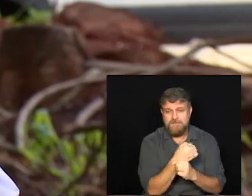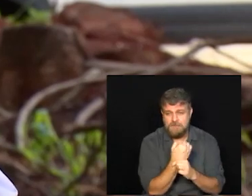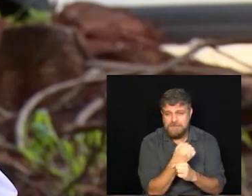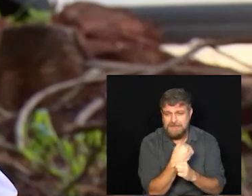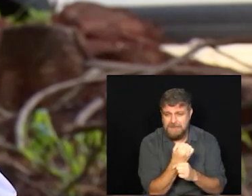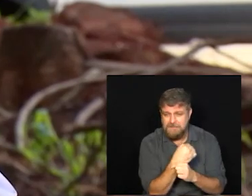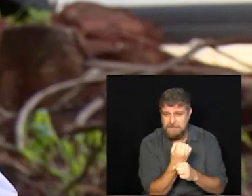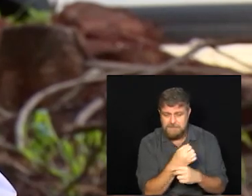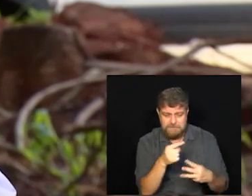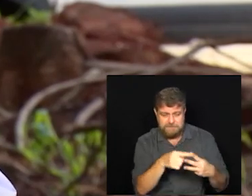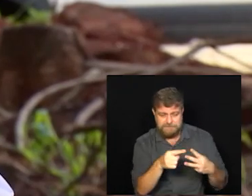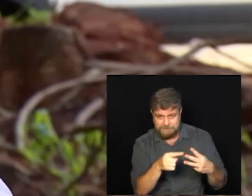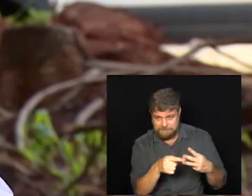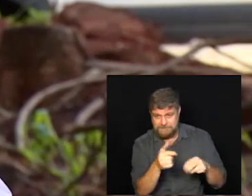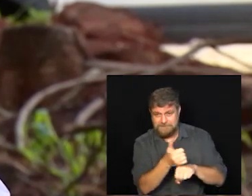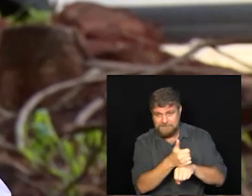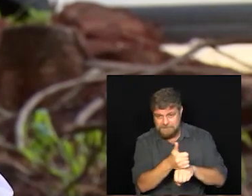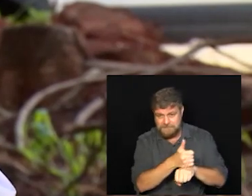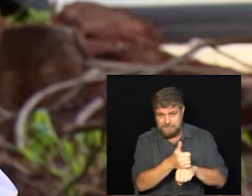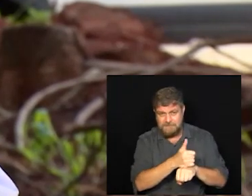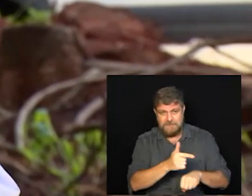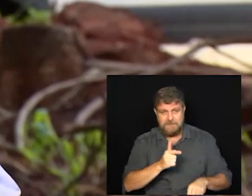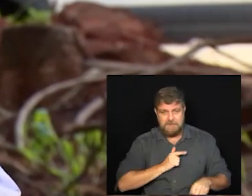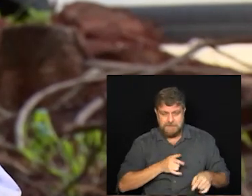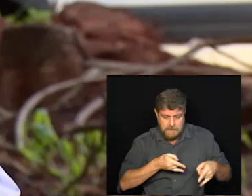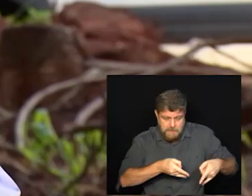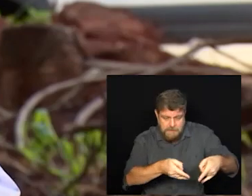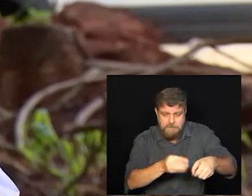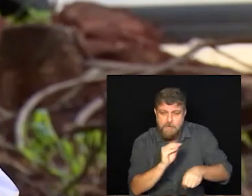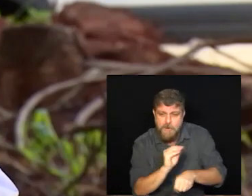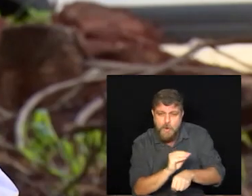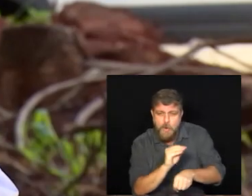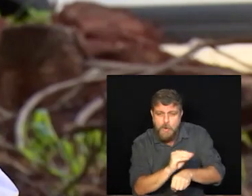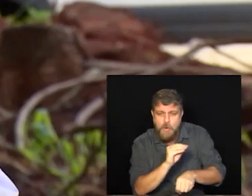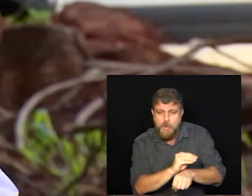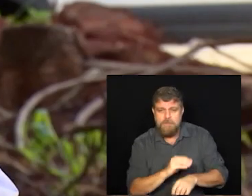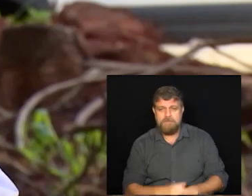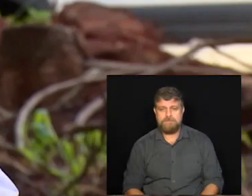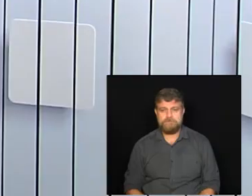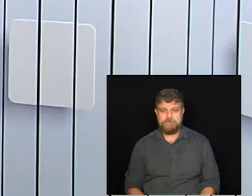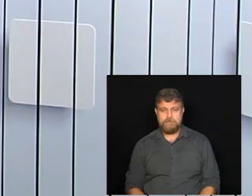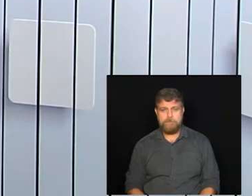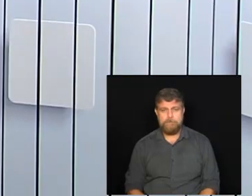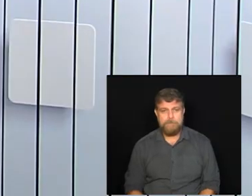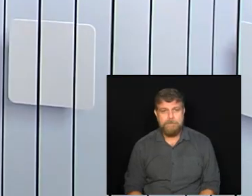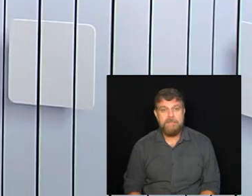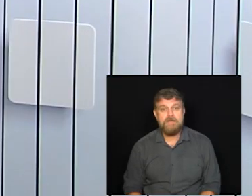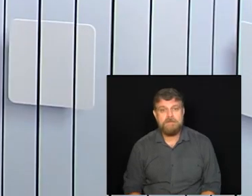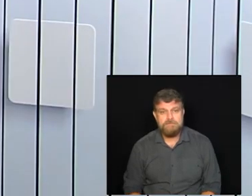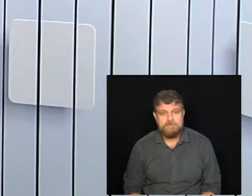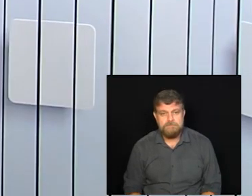para poder, então, prestar assistência na enfermaria. Essa daqui?